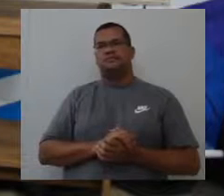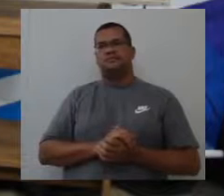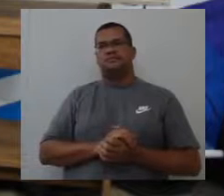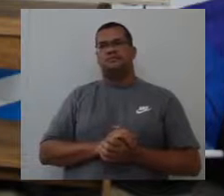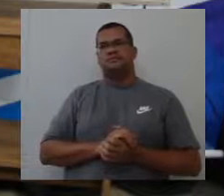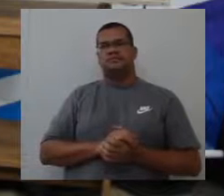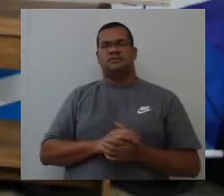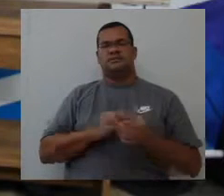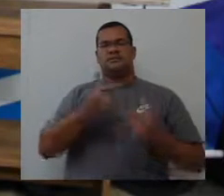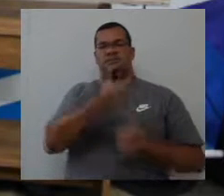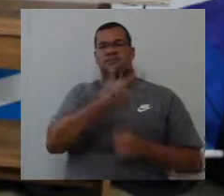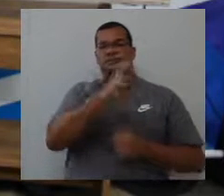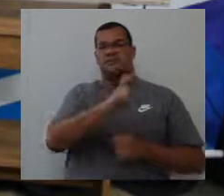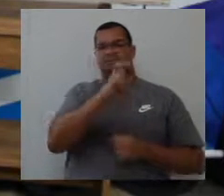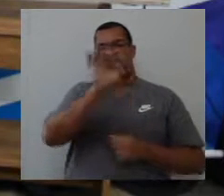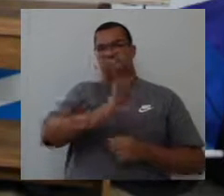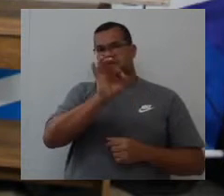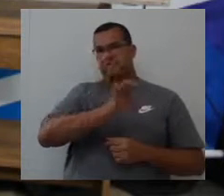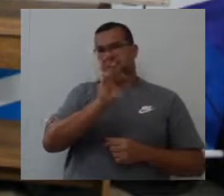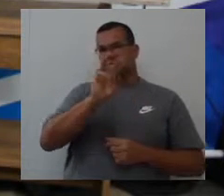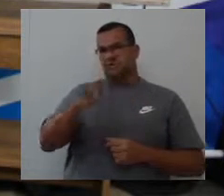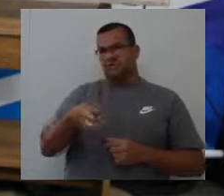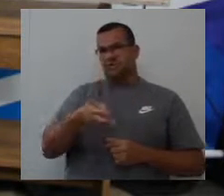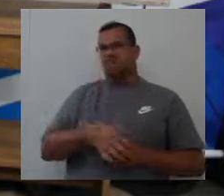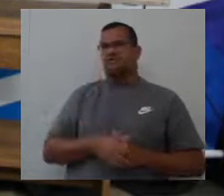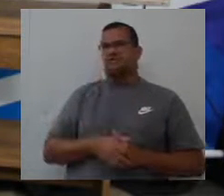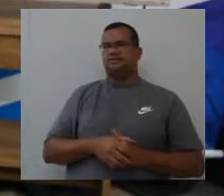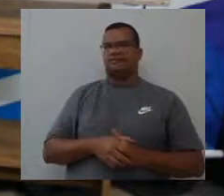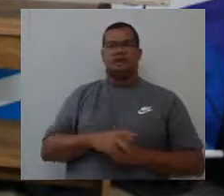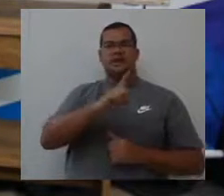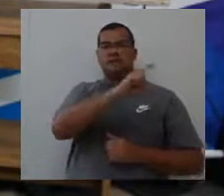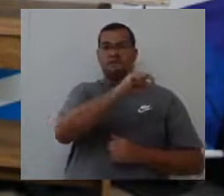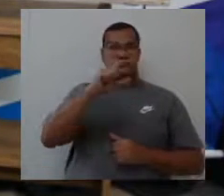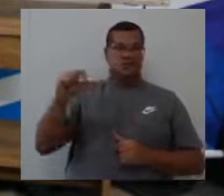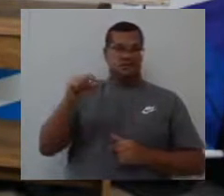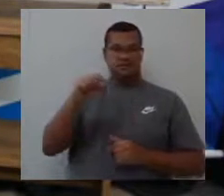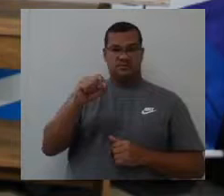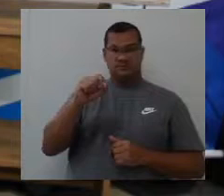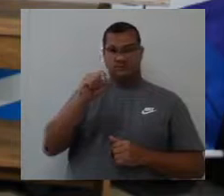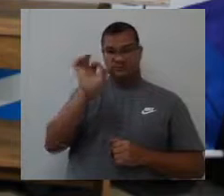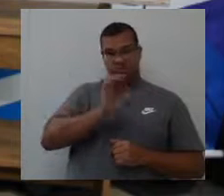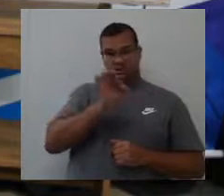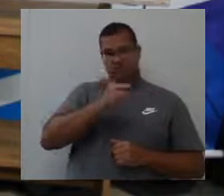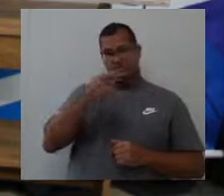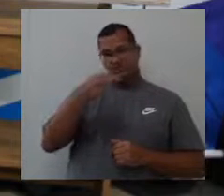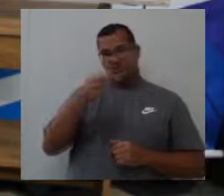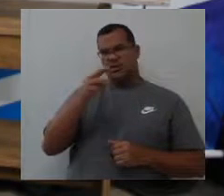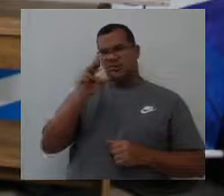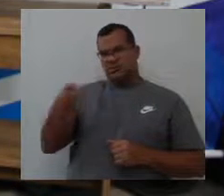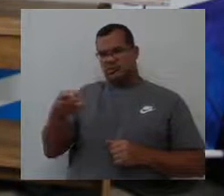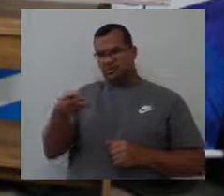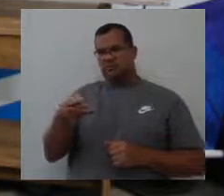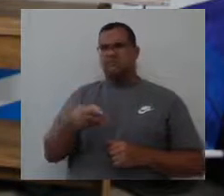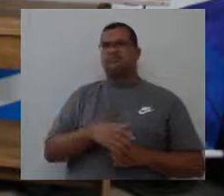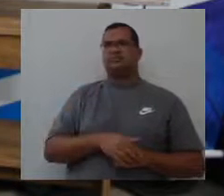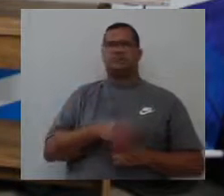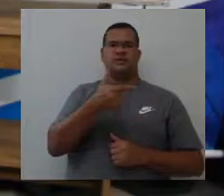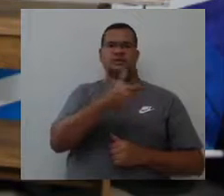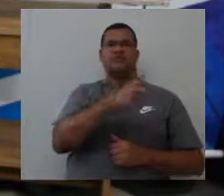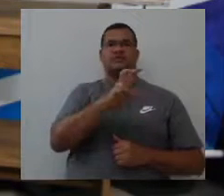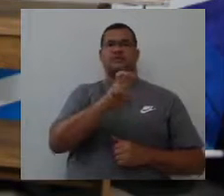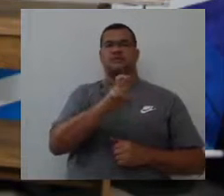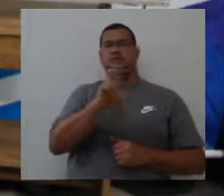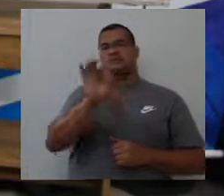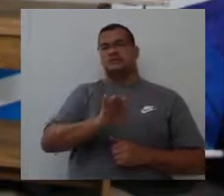25% de 3.000. Outra maneira de fazer isso, você indica que 100% desse valor é o 3.000 e 25% dele você